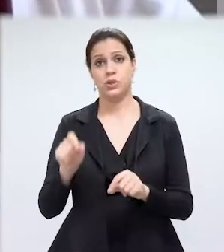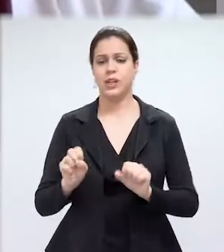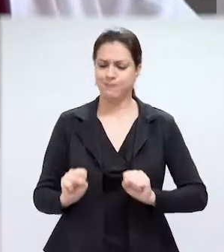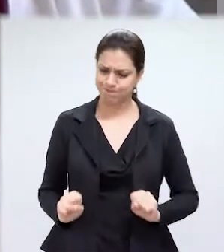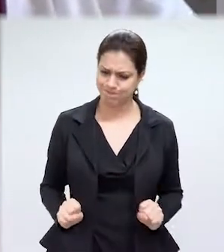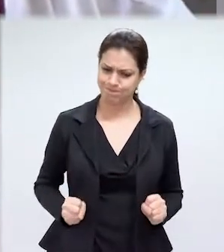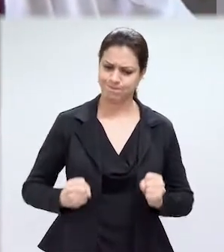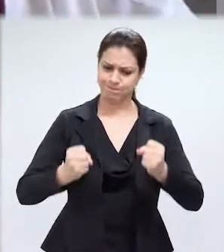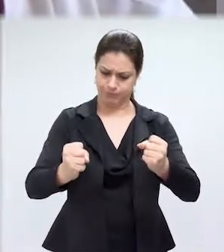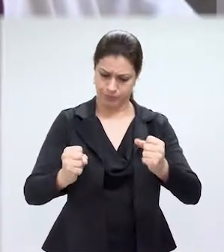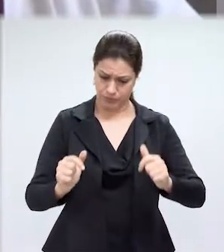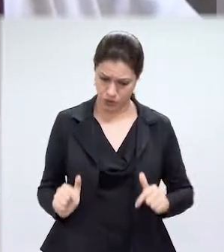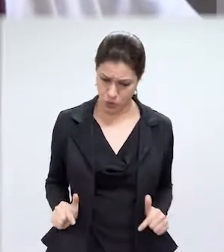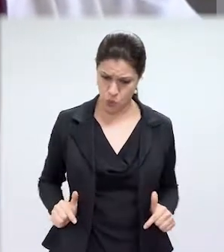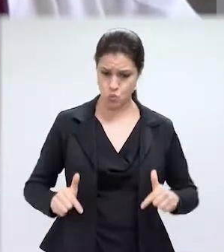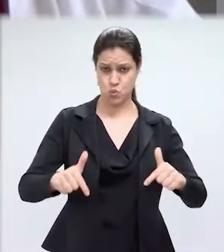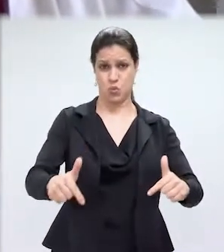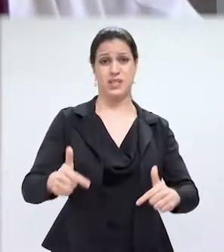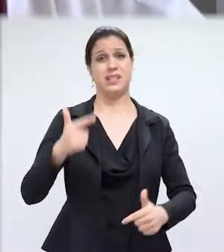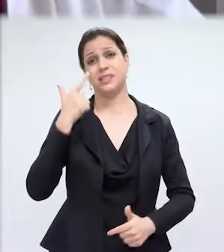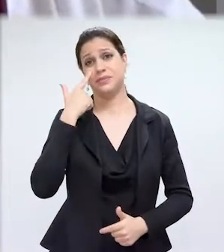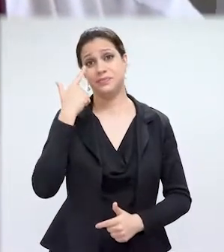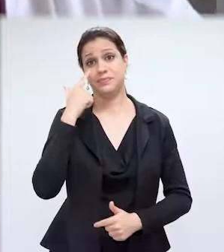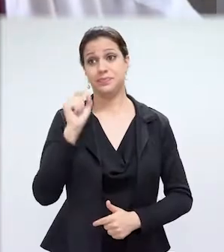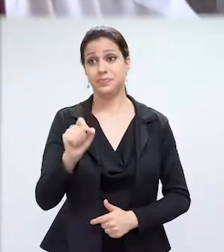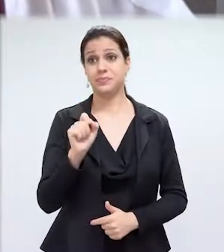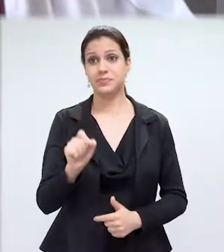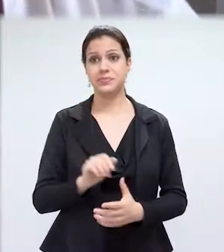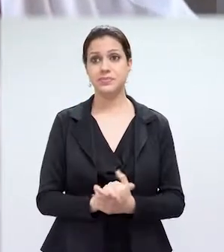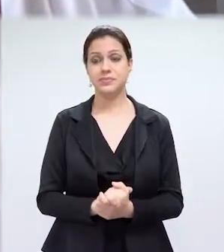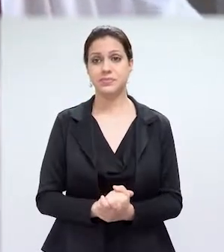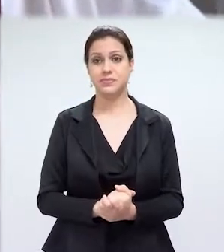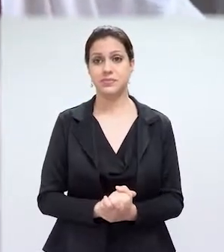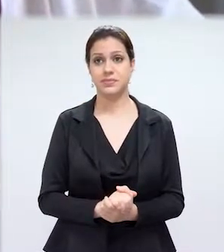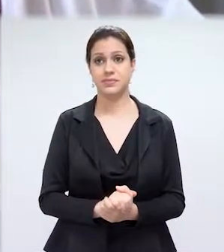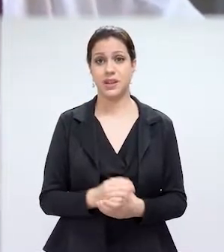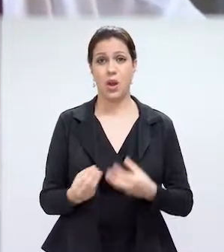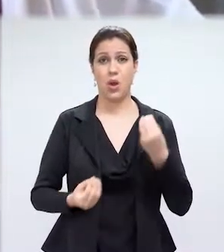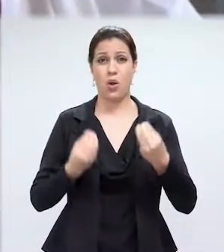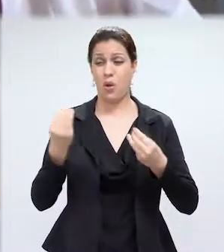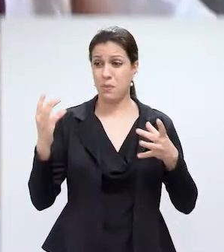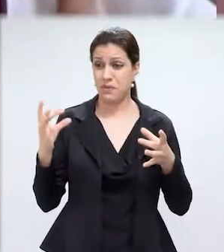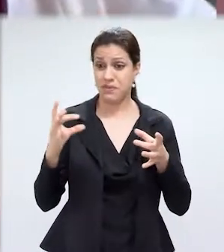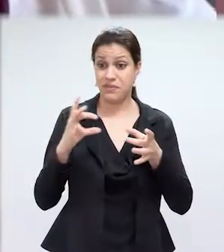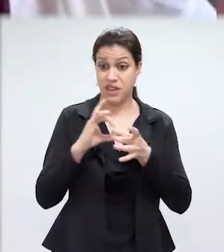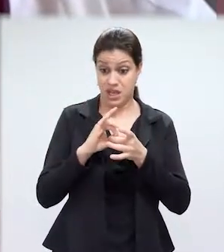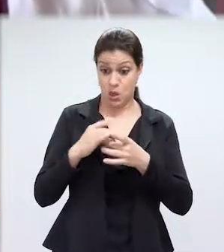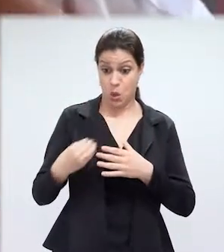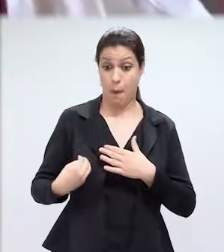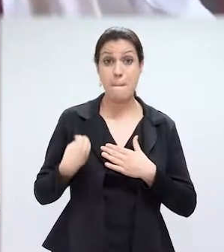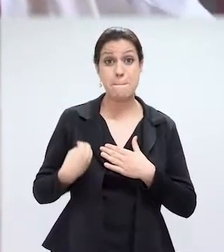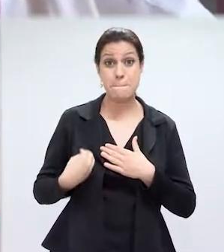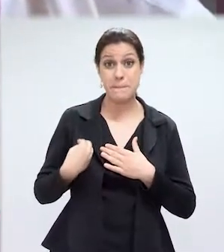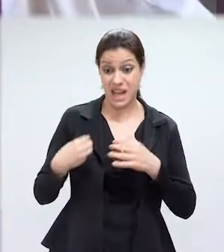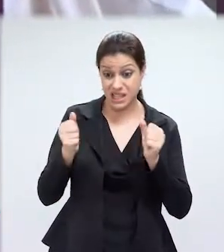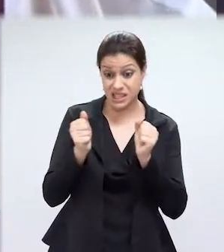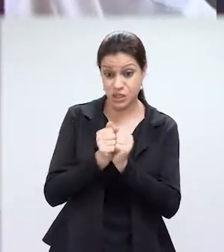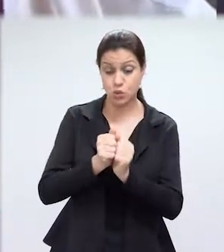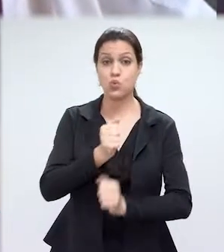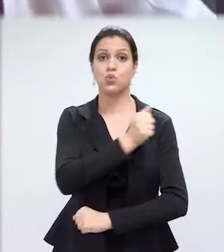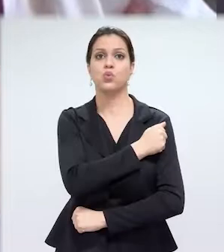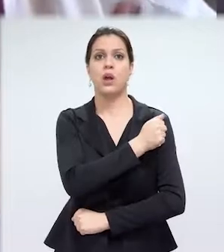os professores foram os grandes guerreiros, né, que quando viram que ia perder esse